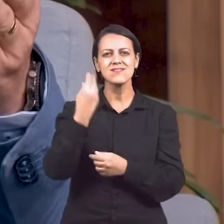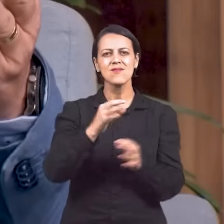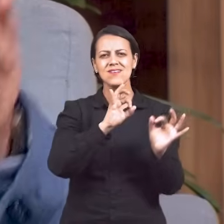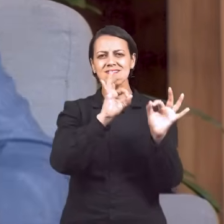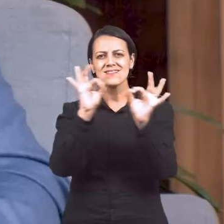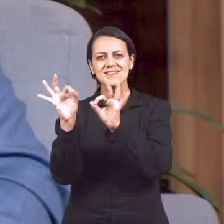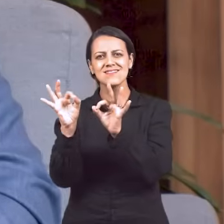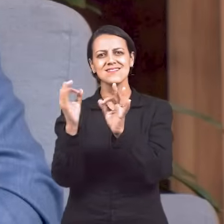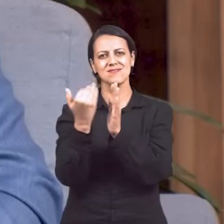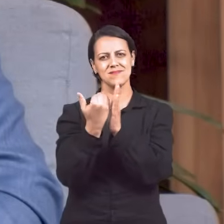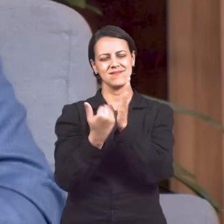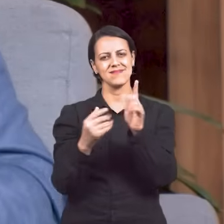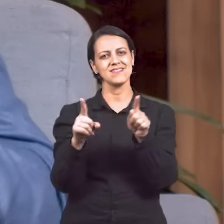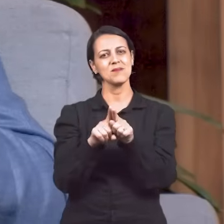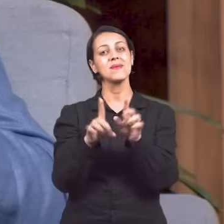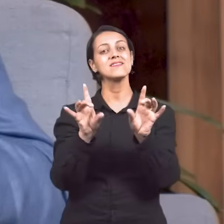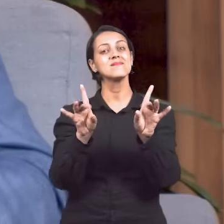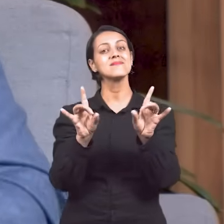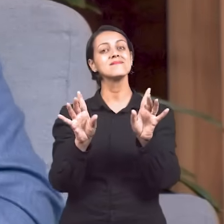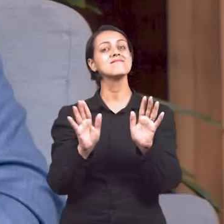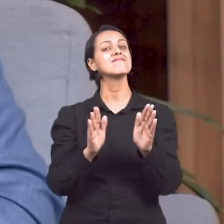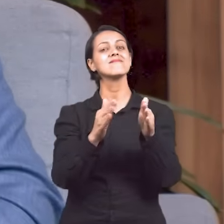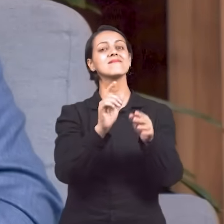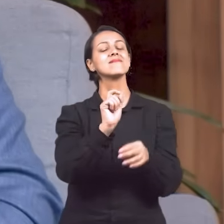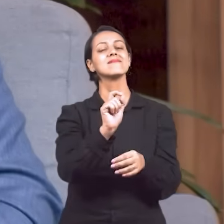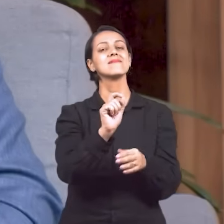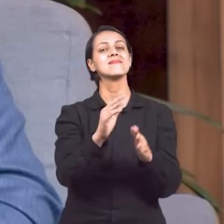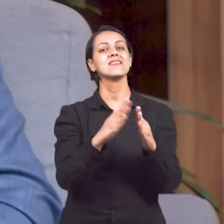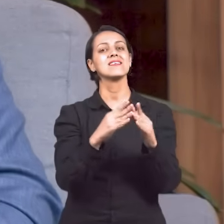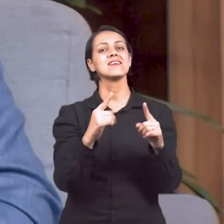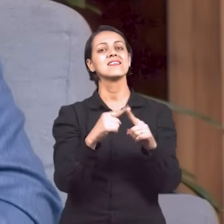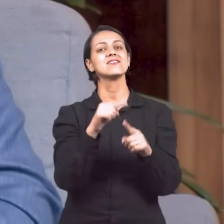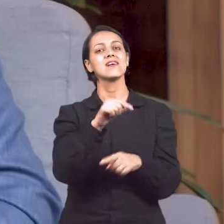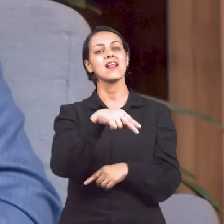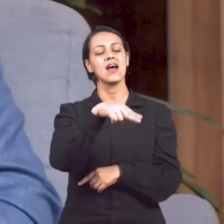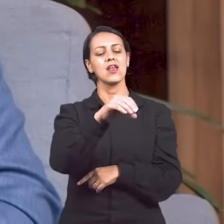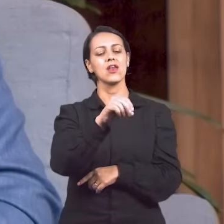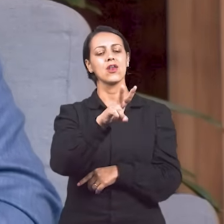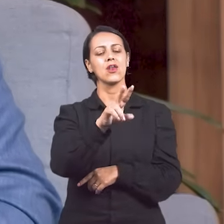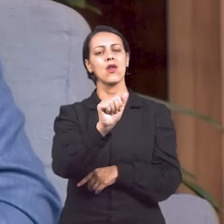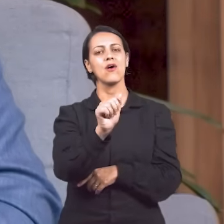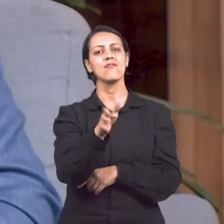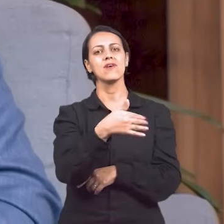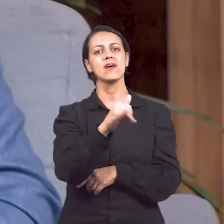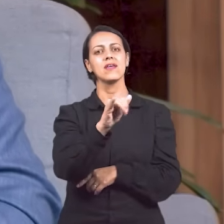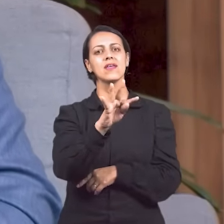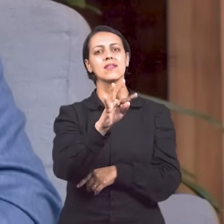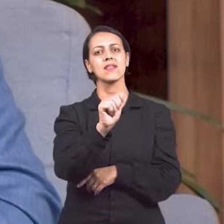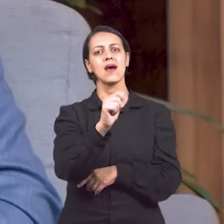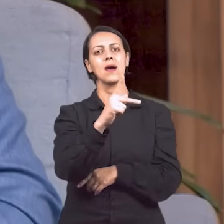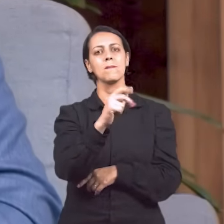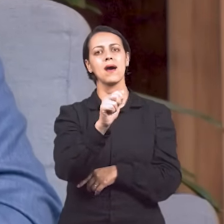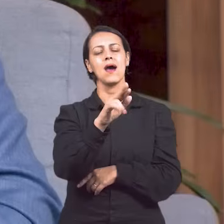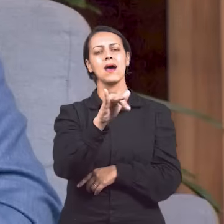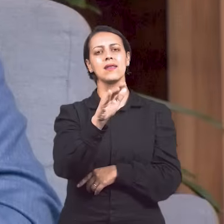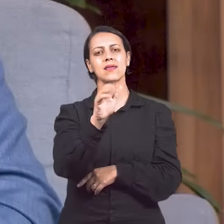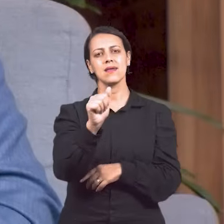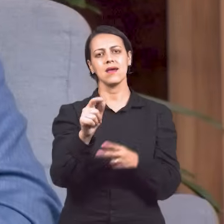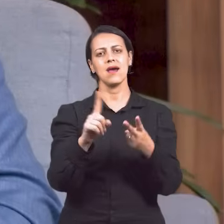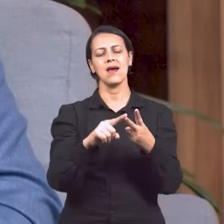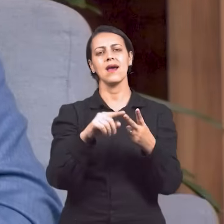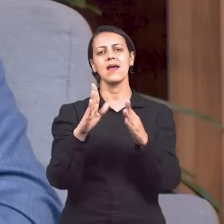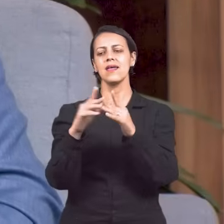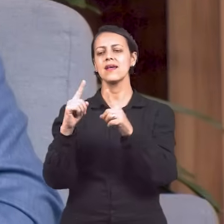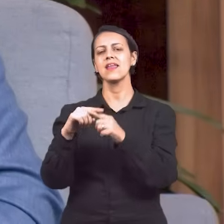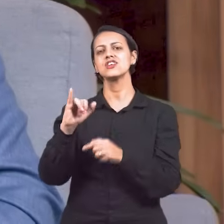do programa e também especialmente aqui aos irmãos lá da igreja de Nova Itaparica e a igreja de Ilha